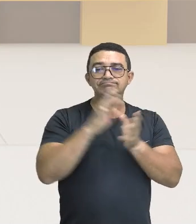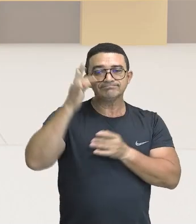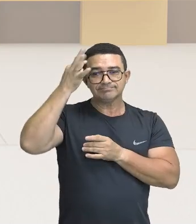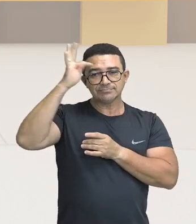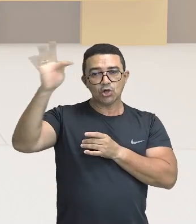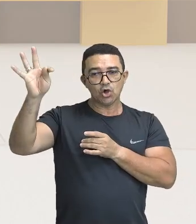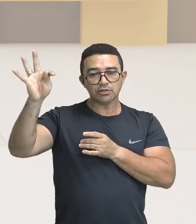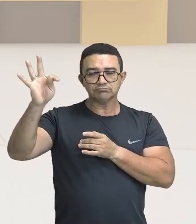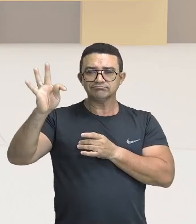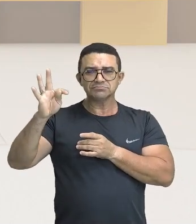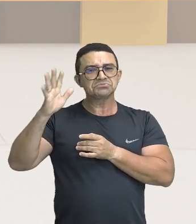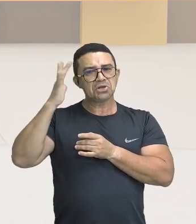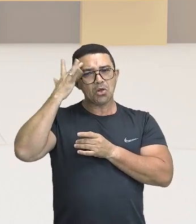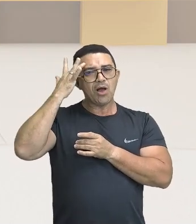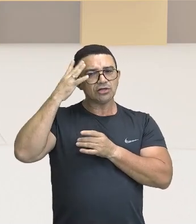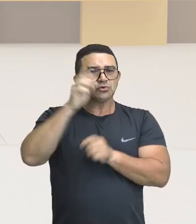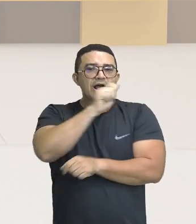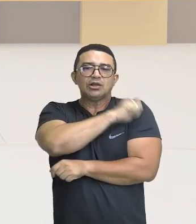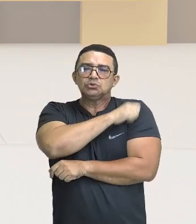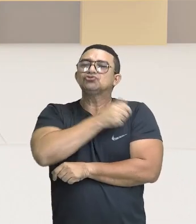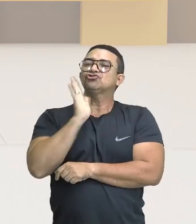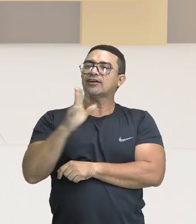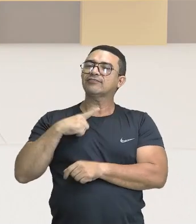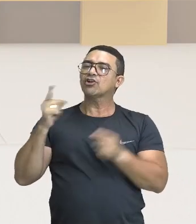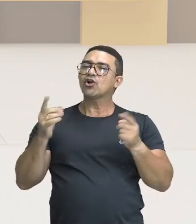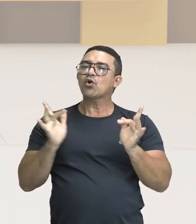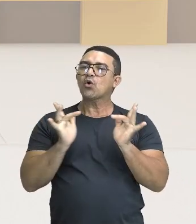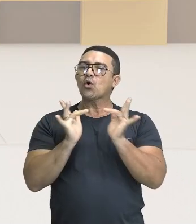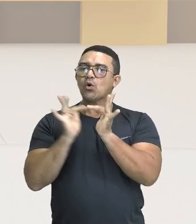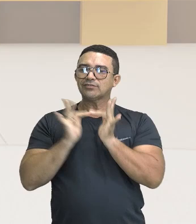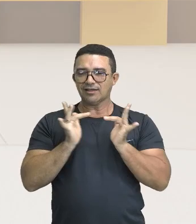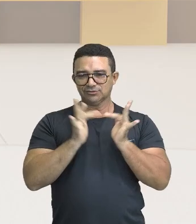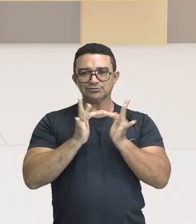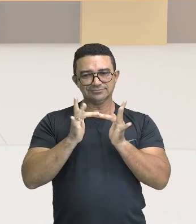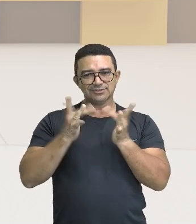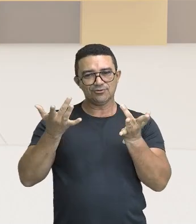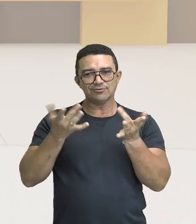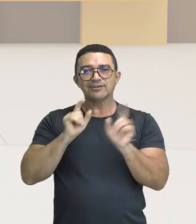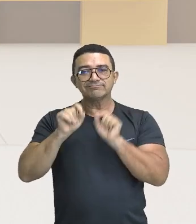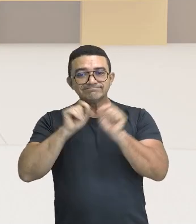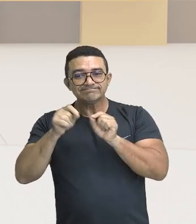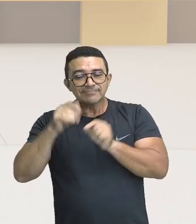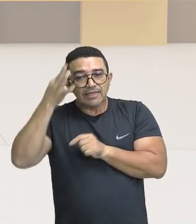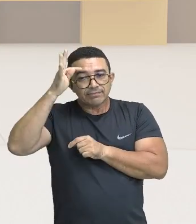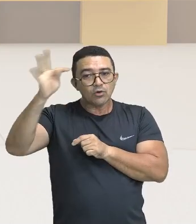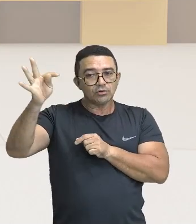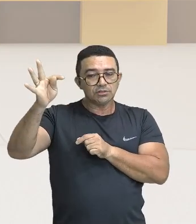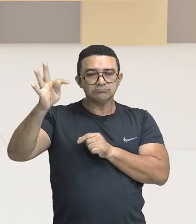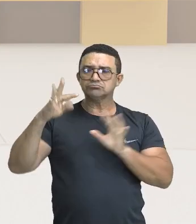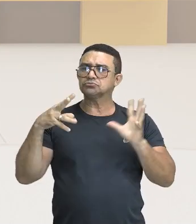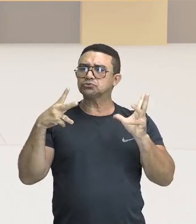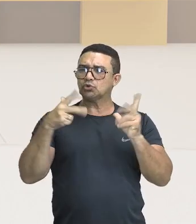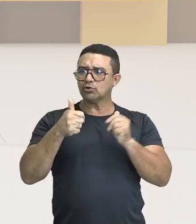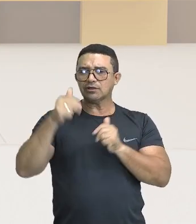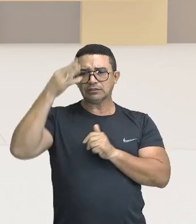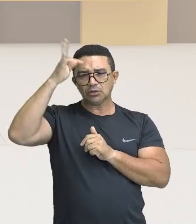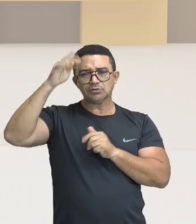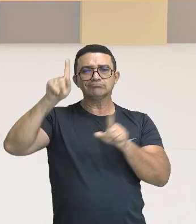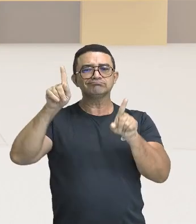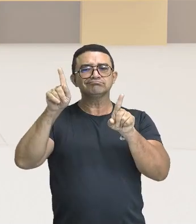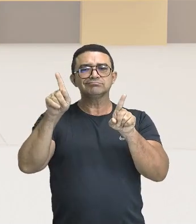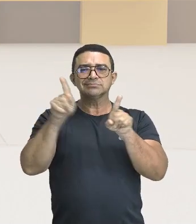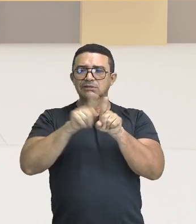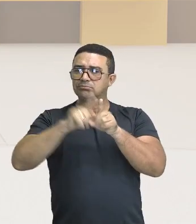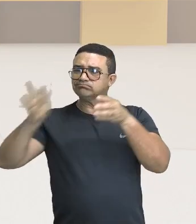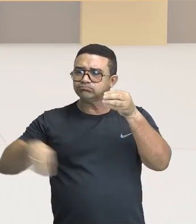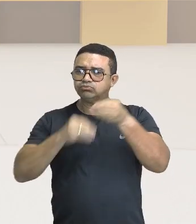estudantes já tiveram contato com essas teorias, mas é bom frisar que todas essas teorias elas vão contribuir